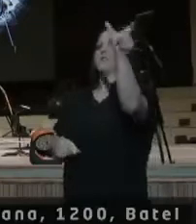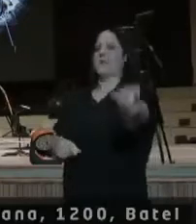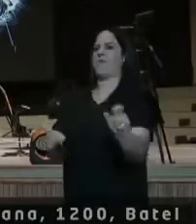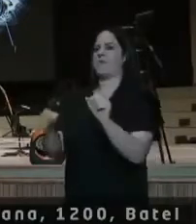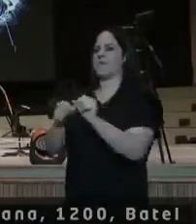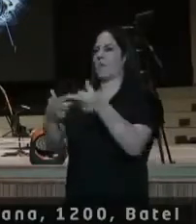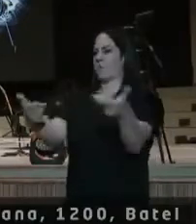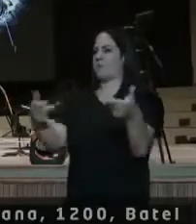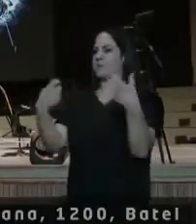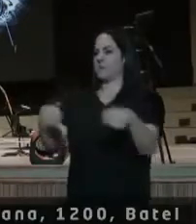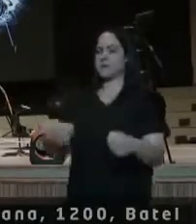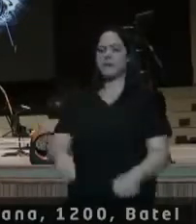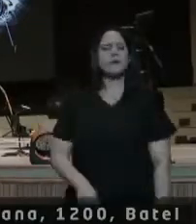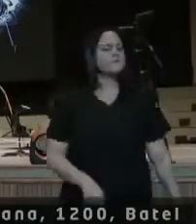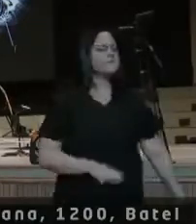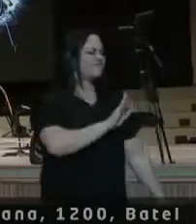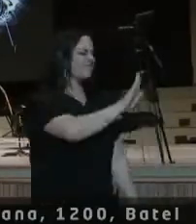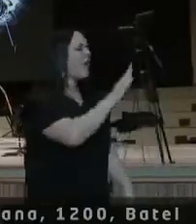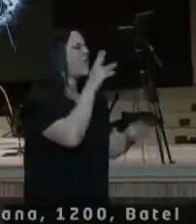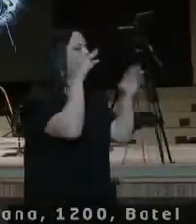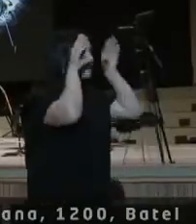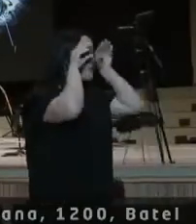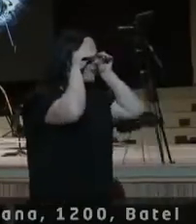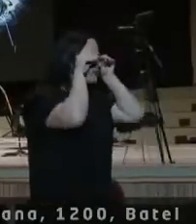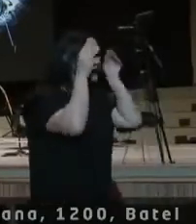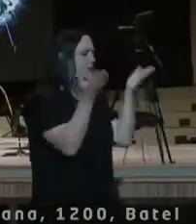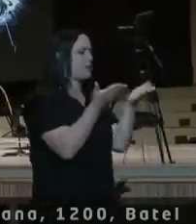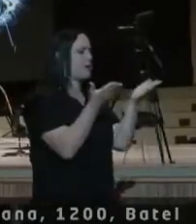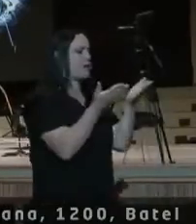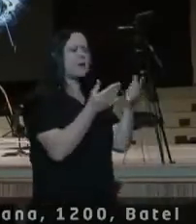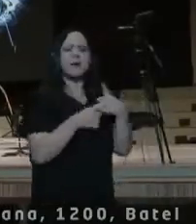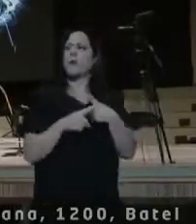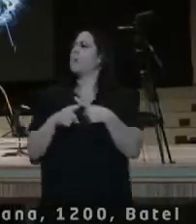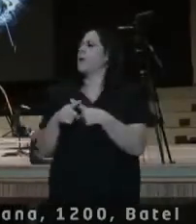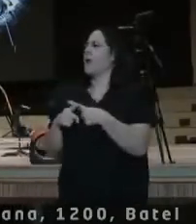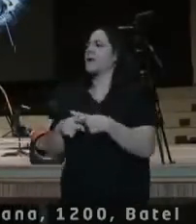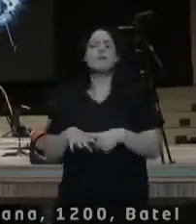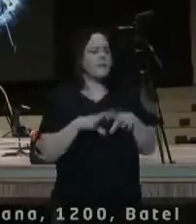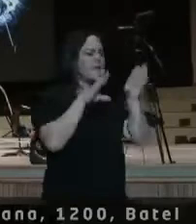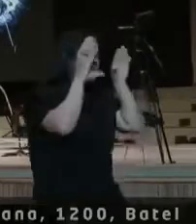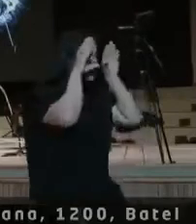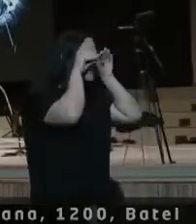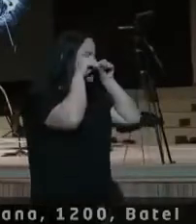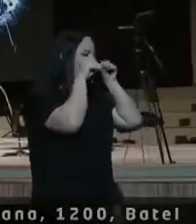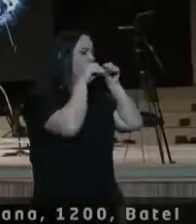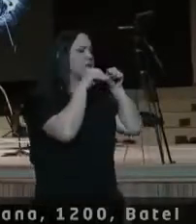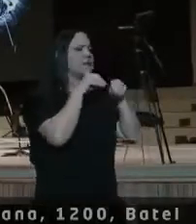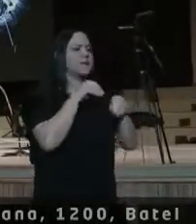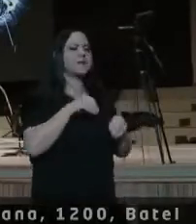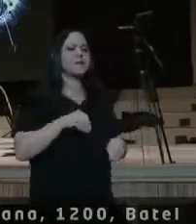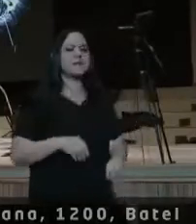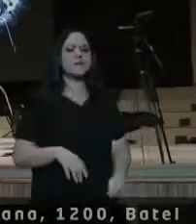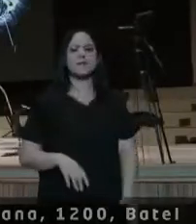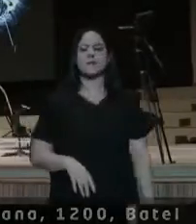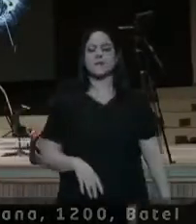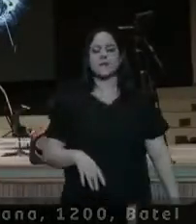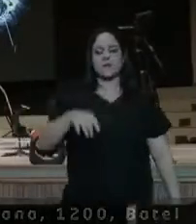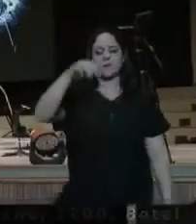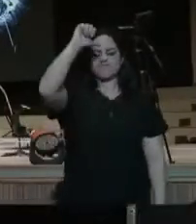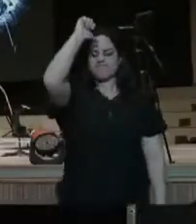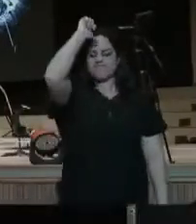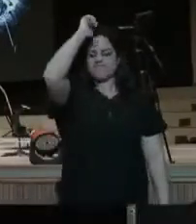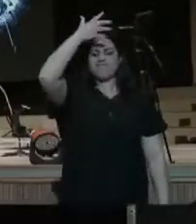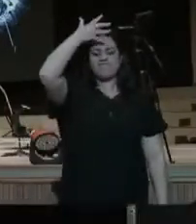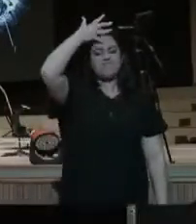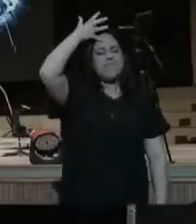aí ele passou de irmã fechou o olho porque achou lima fechou hoje eu tenho jo